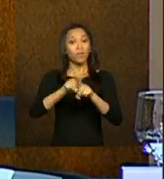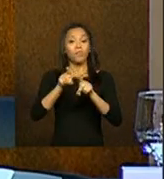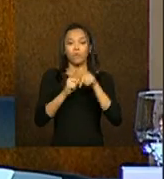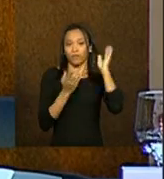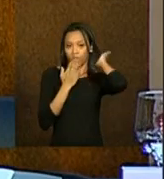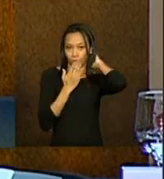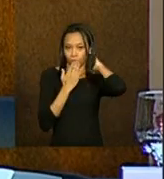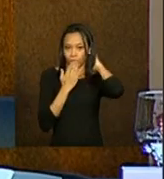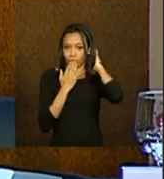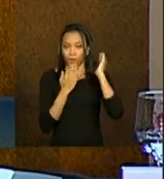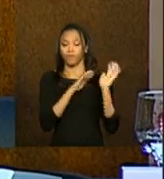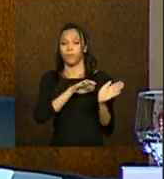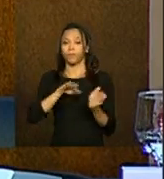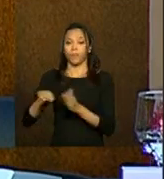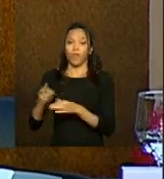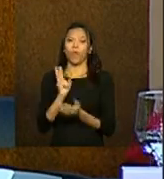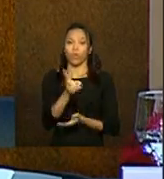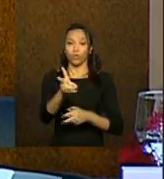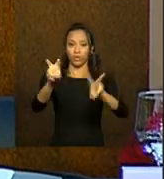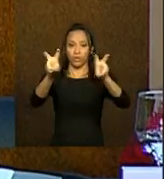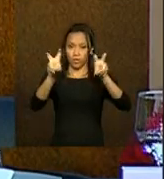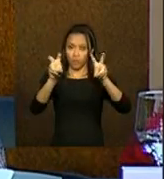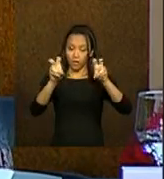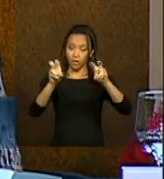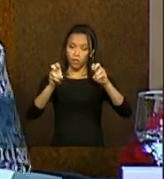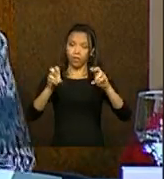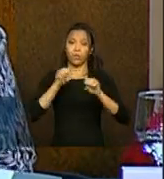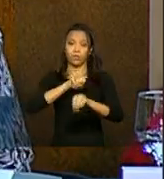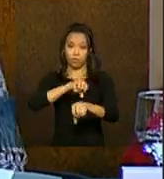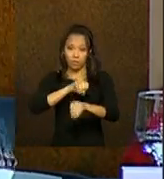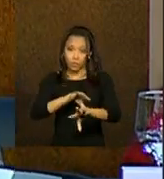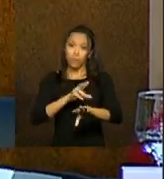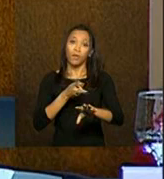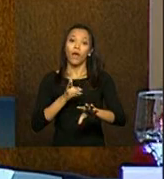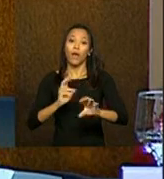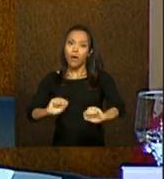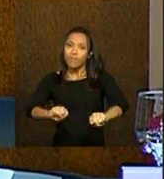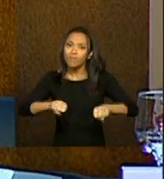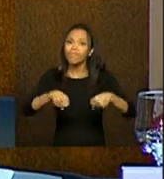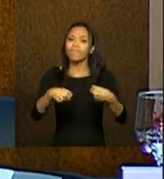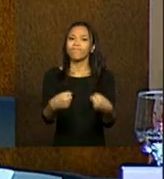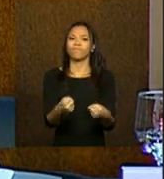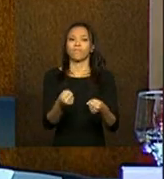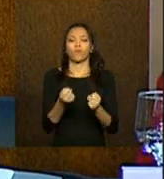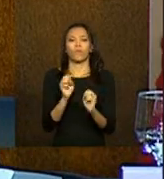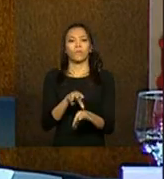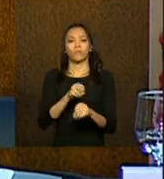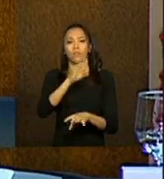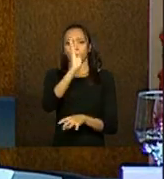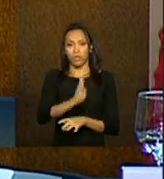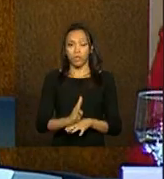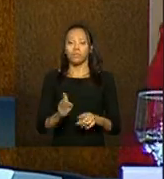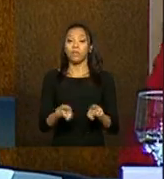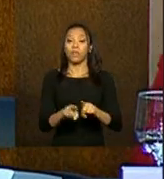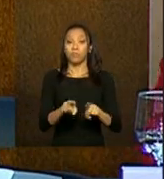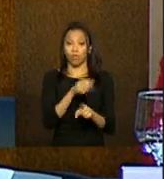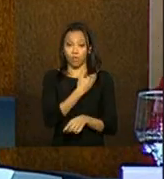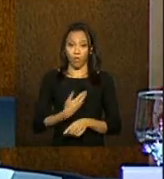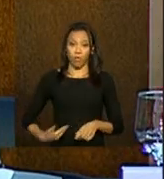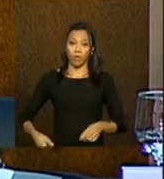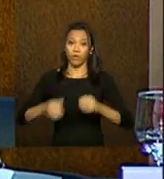Ainda em relação à educação, segmento fundamental para alavancar o desenvolvimento brasileiro, o governo lançou, deu